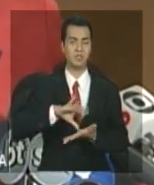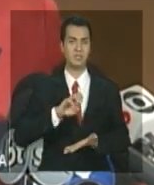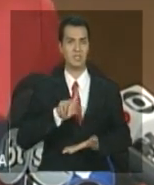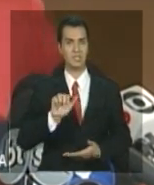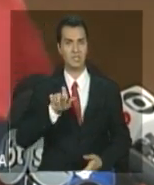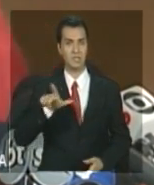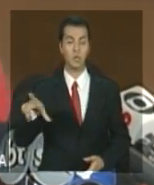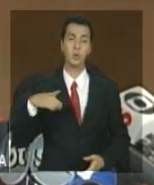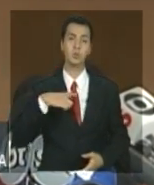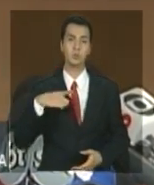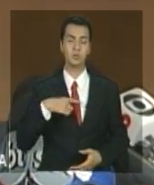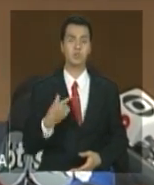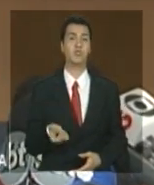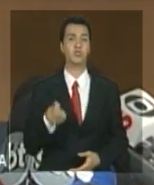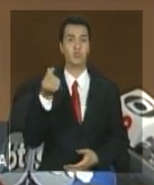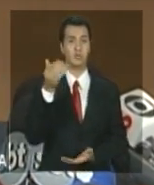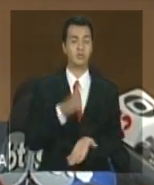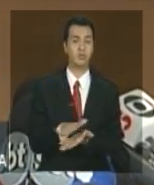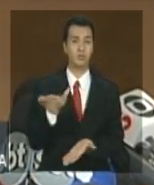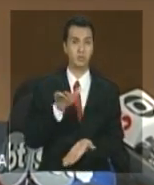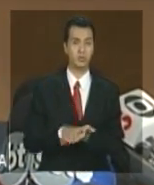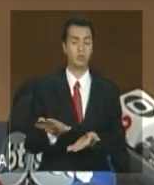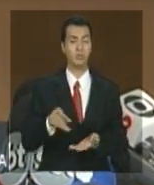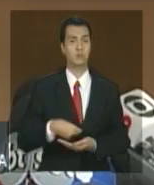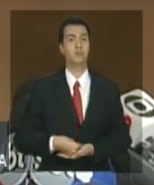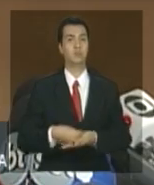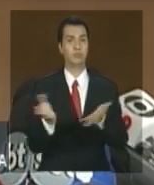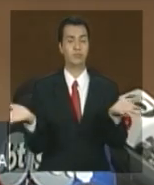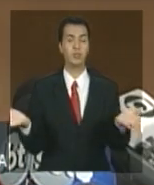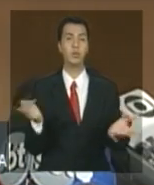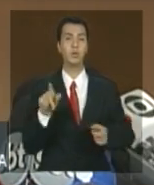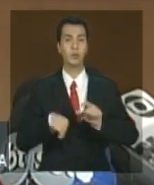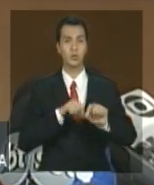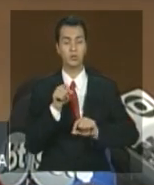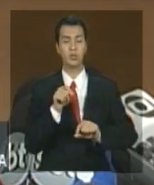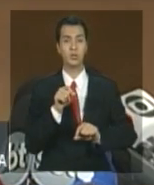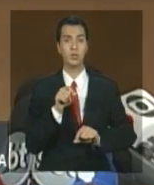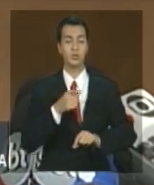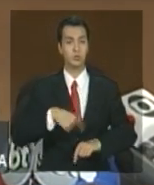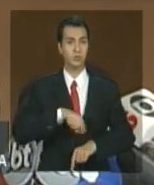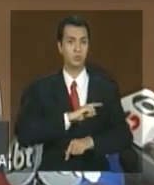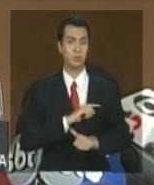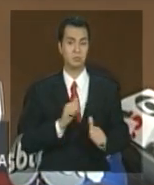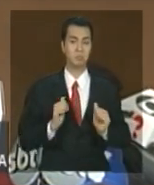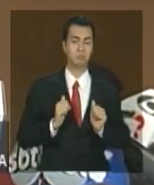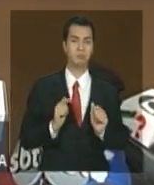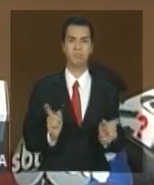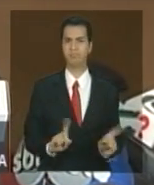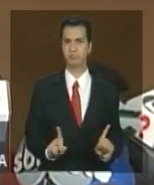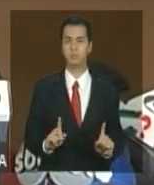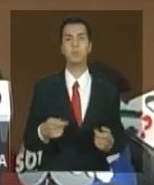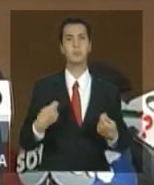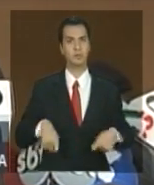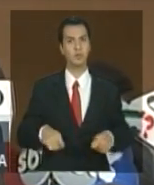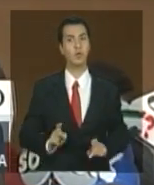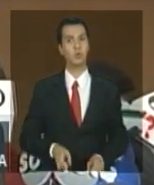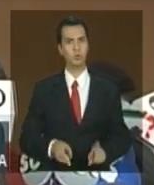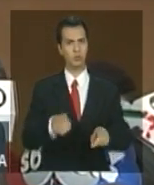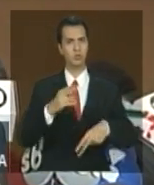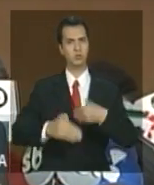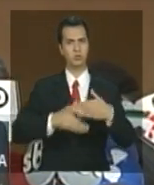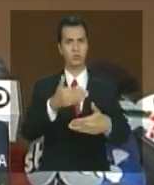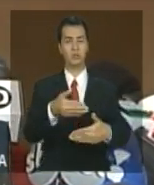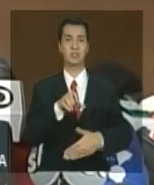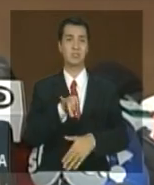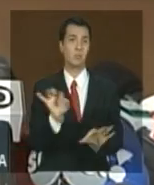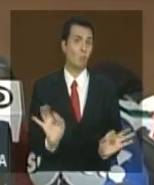moeda, nós não podemos nos contentar com isso e não perceber que, se continuar não crescendo, o que você